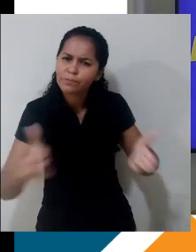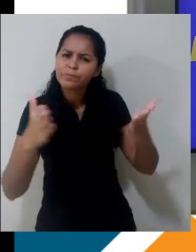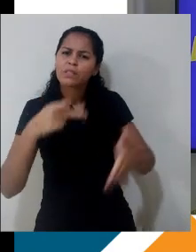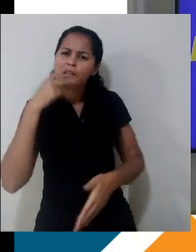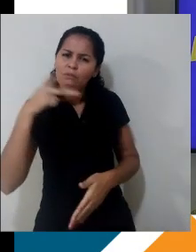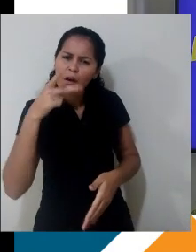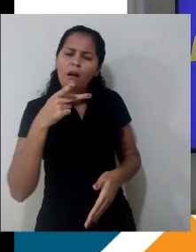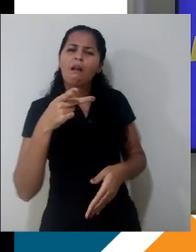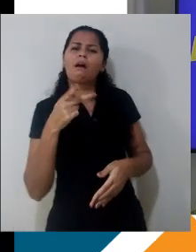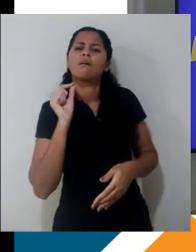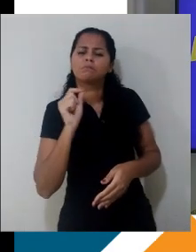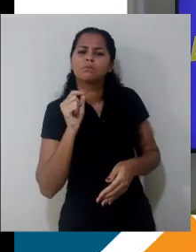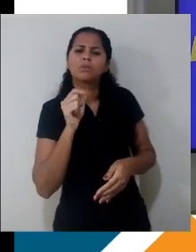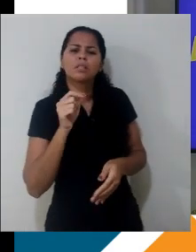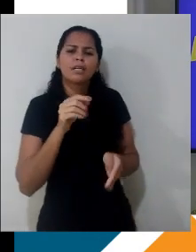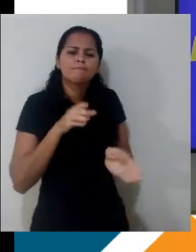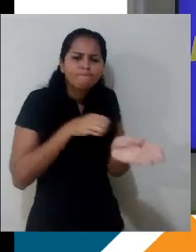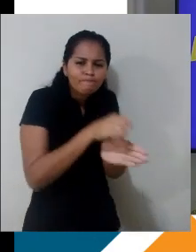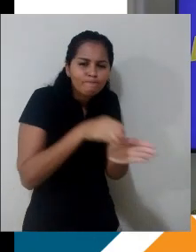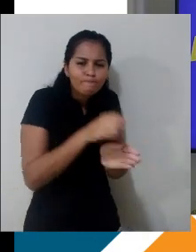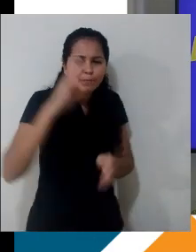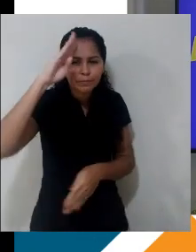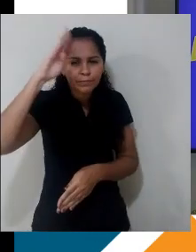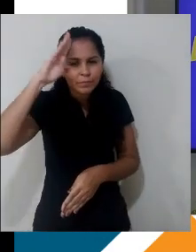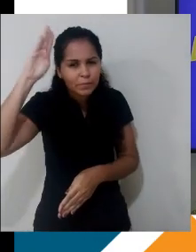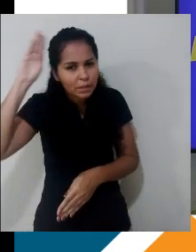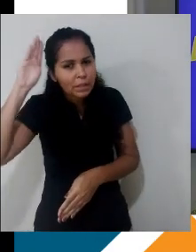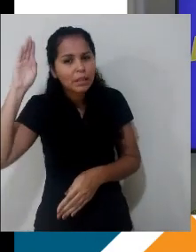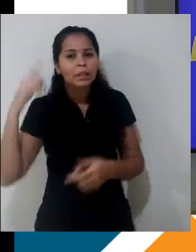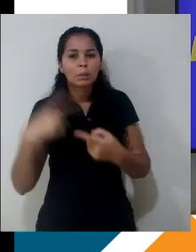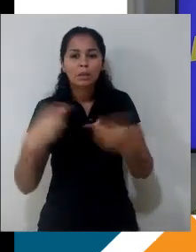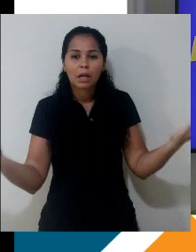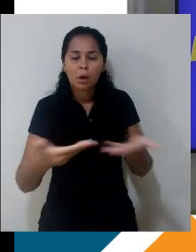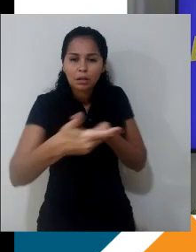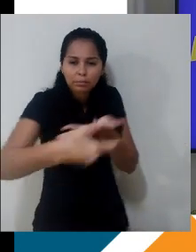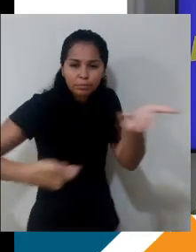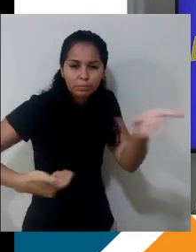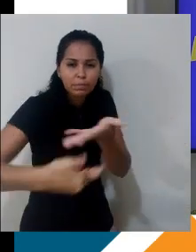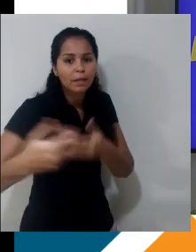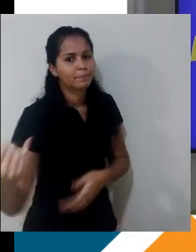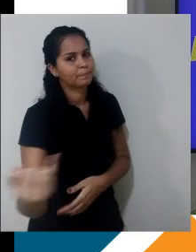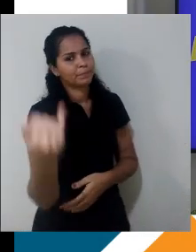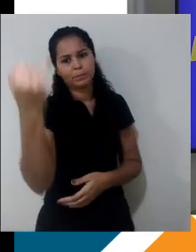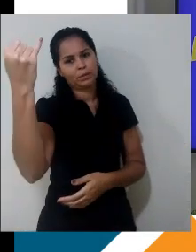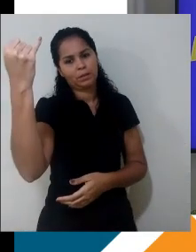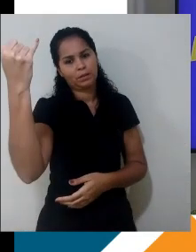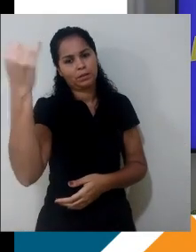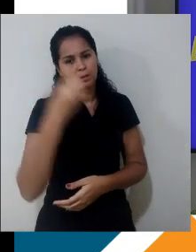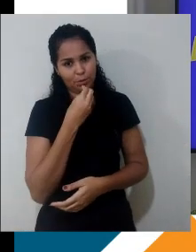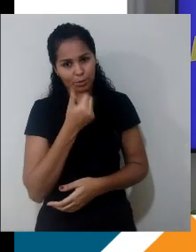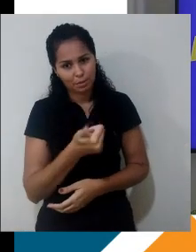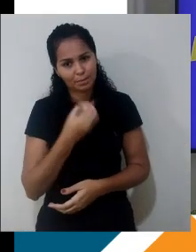com o orientadora acadêmica de vocês, porque nesse momento essa relação é fundamental. Tudo bem?